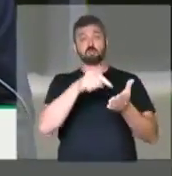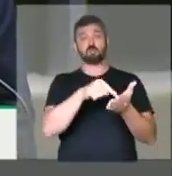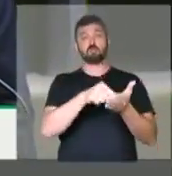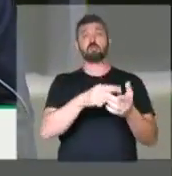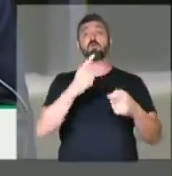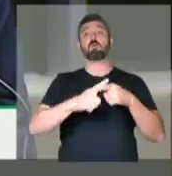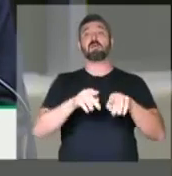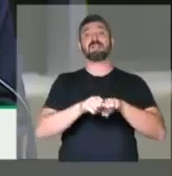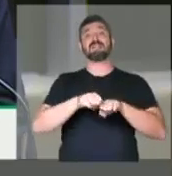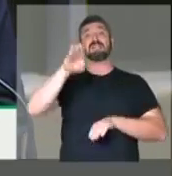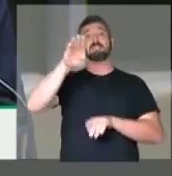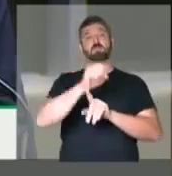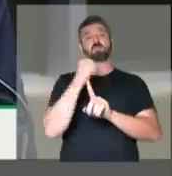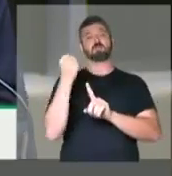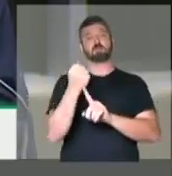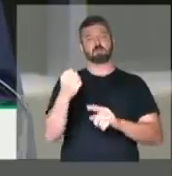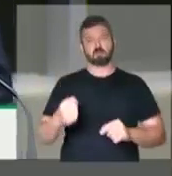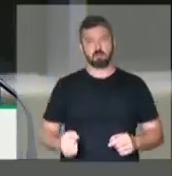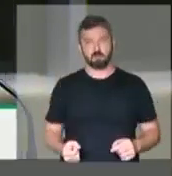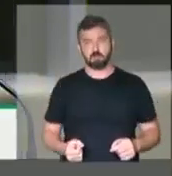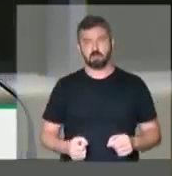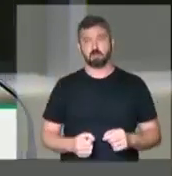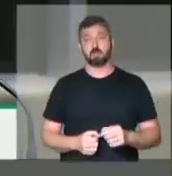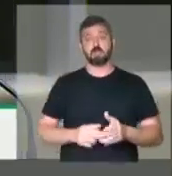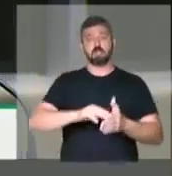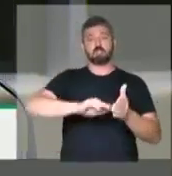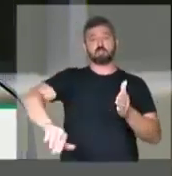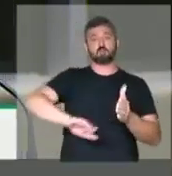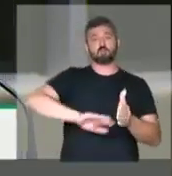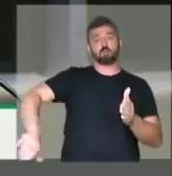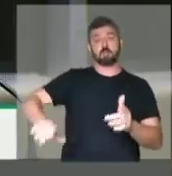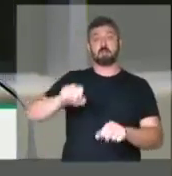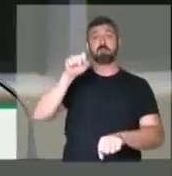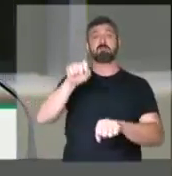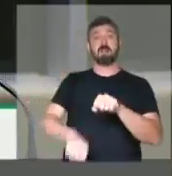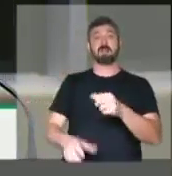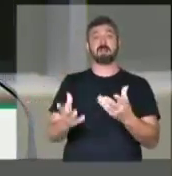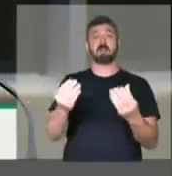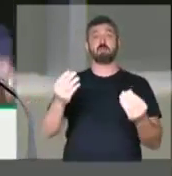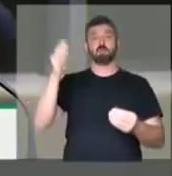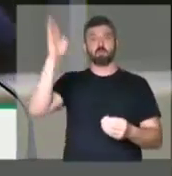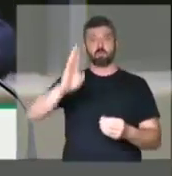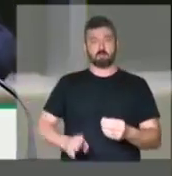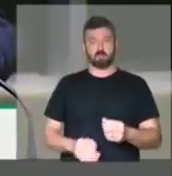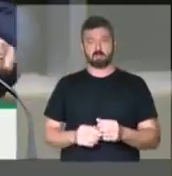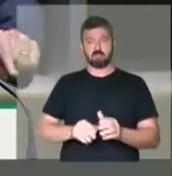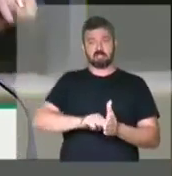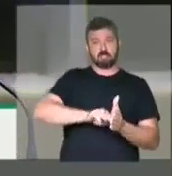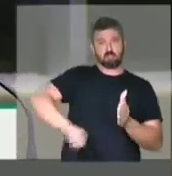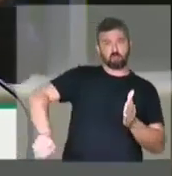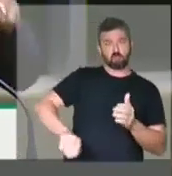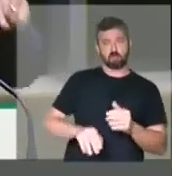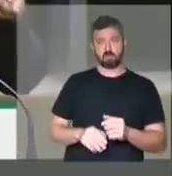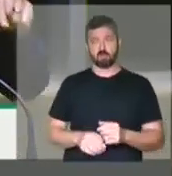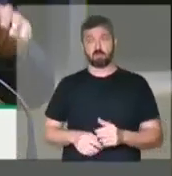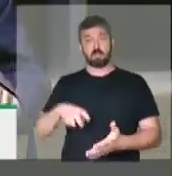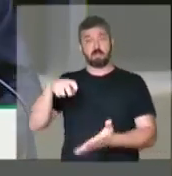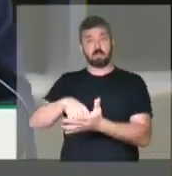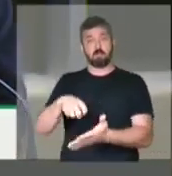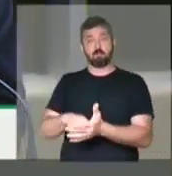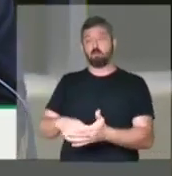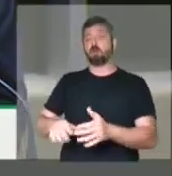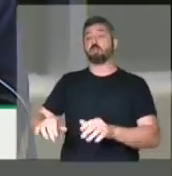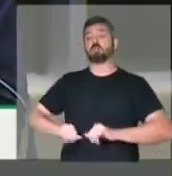por causa da desigualdade social que exclui e mata no Brasil, que exclui e pune os